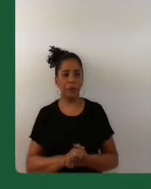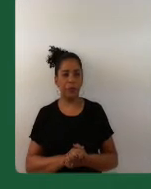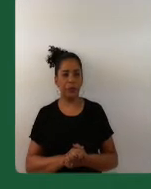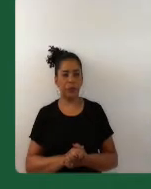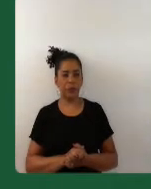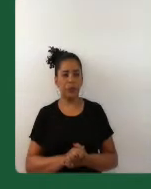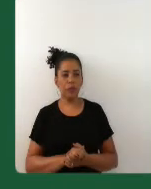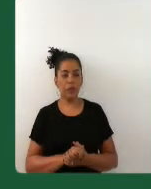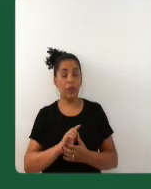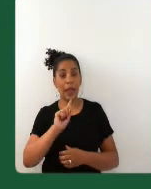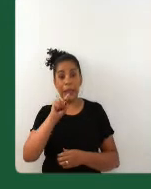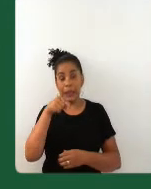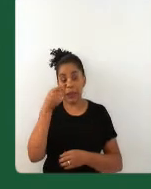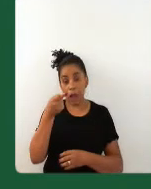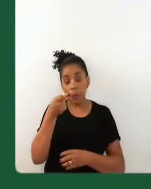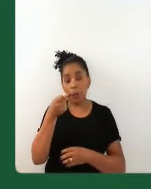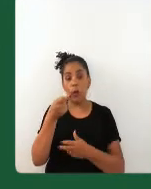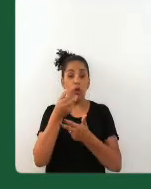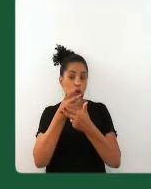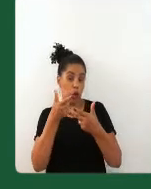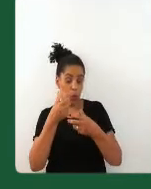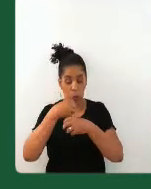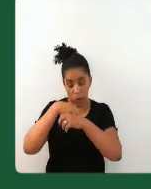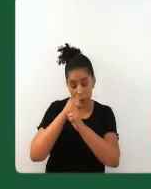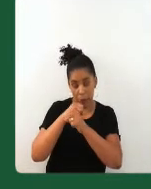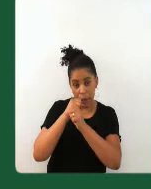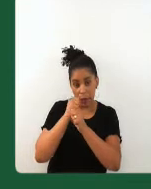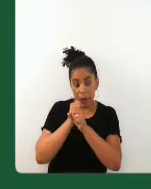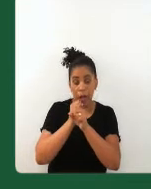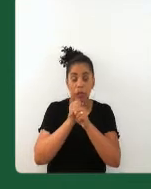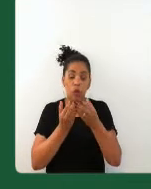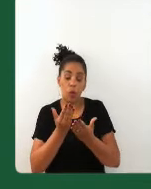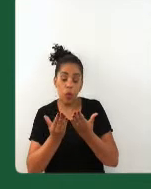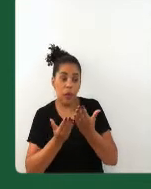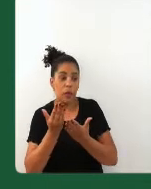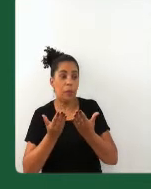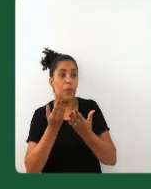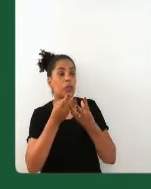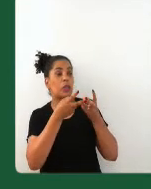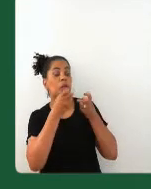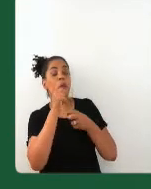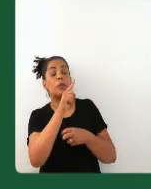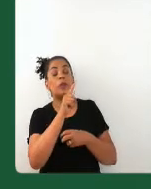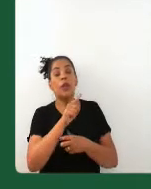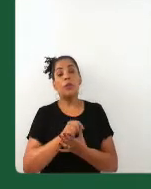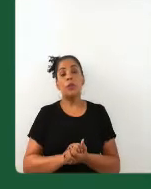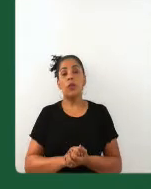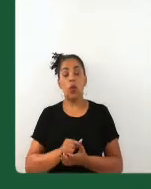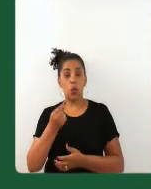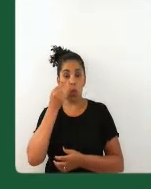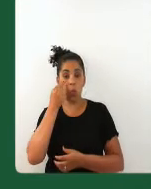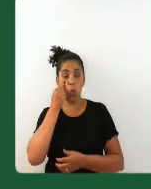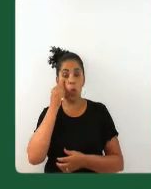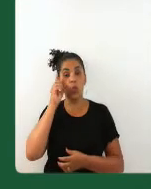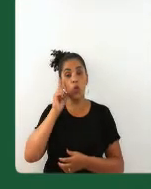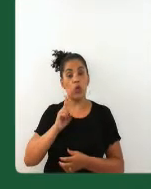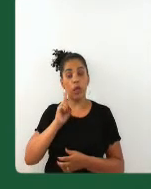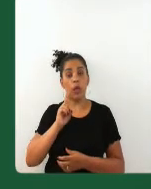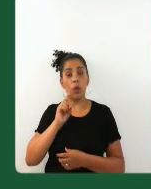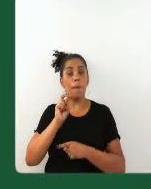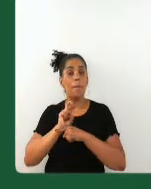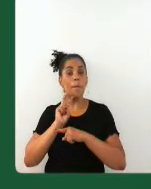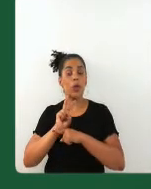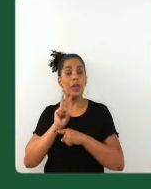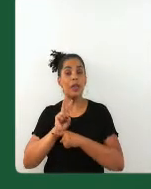de realizar a foto da realização da tarsorrafia do lado no olho direito para proteção ocular,